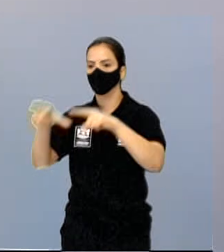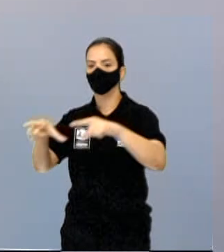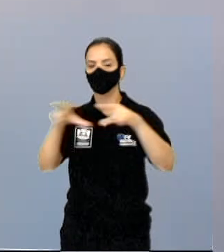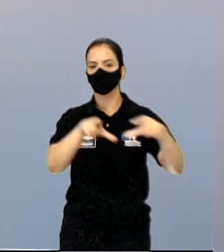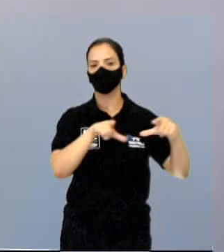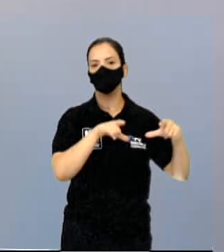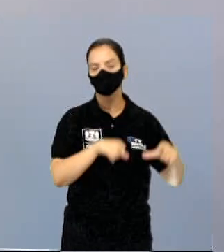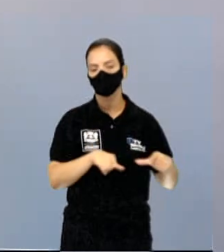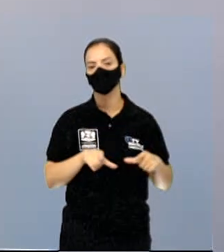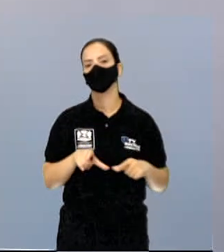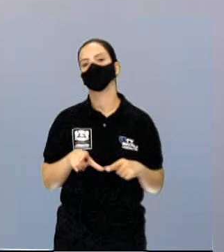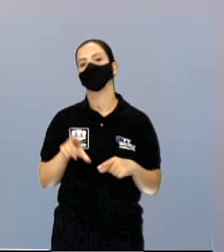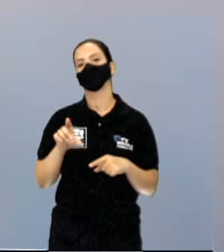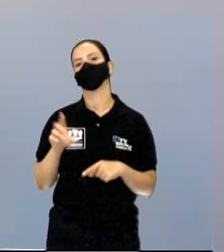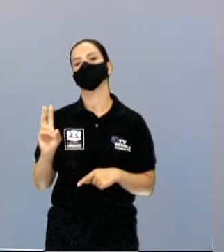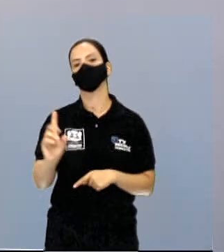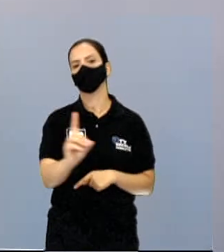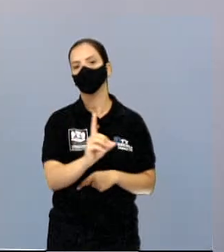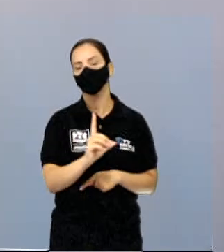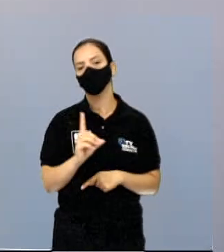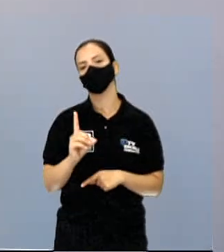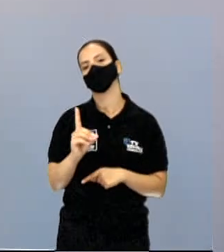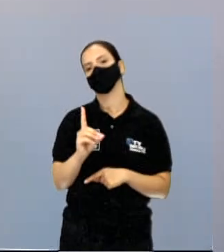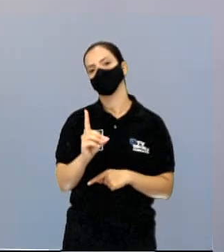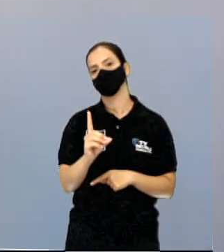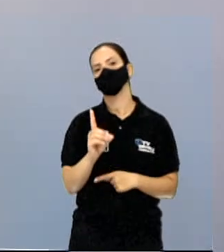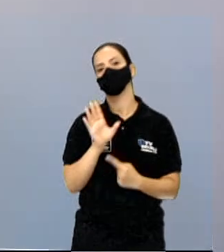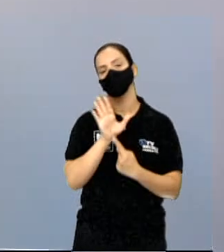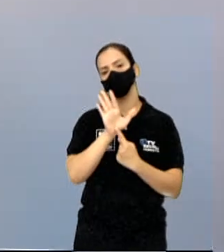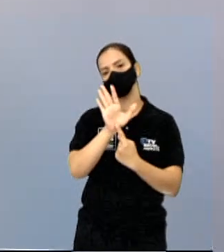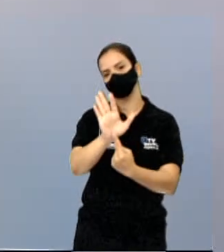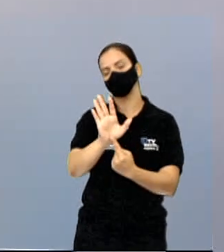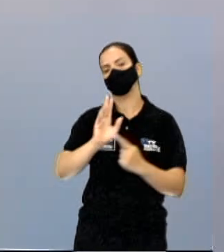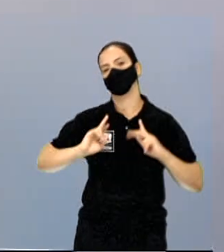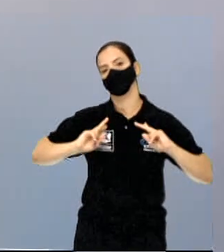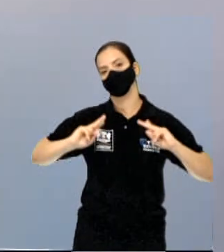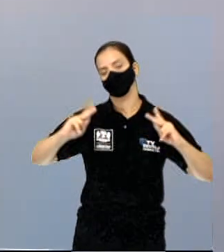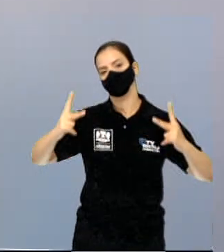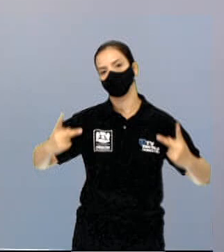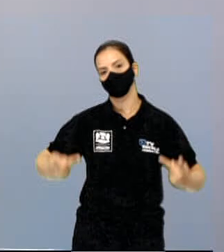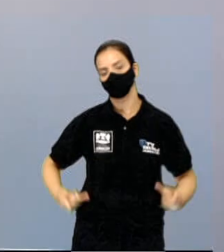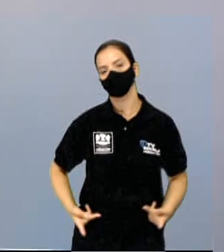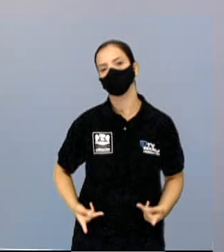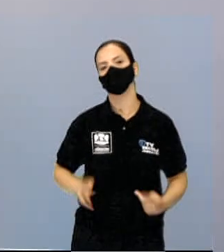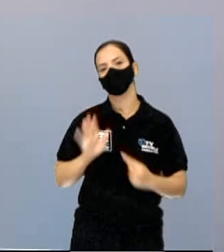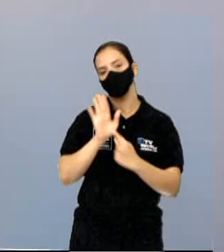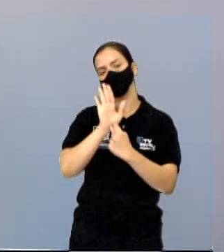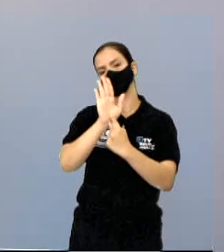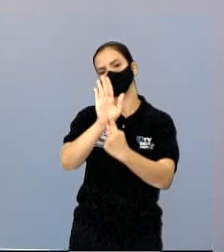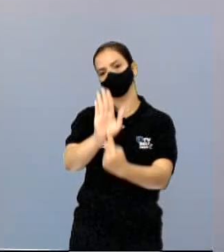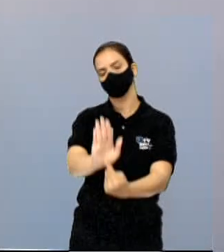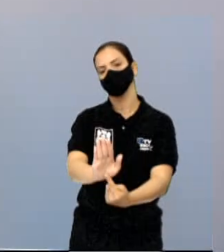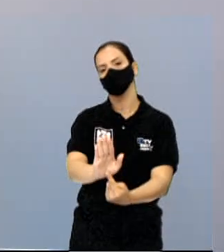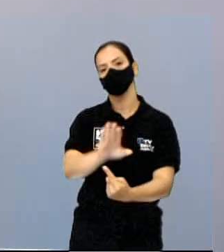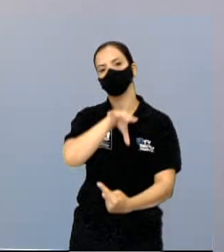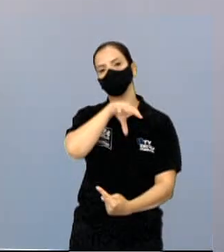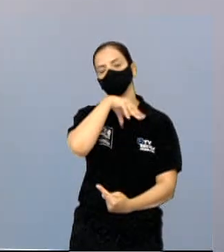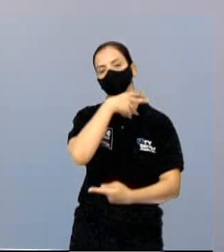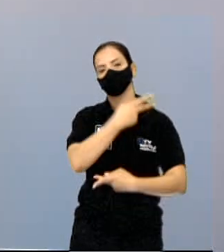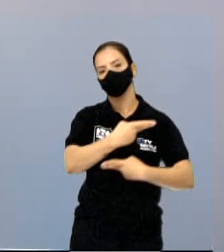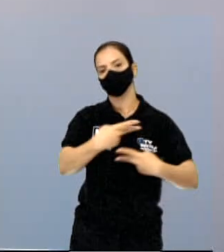sempre estavam ali atribuídos a esses dois tipos de representações, tanto uma representação humana como uma